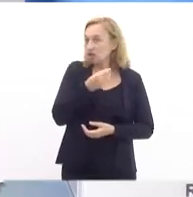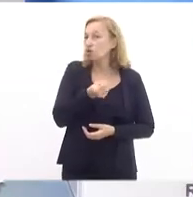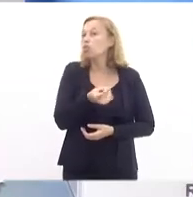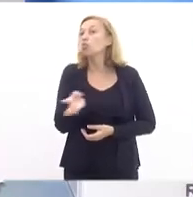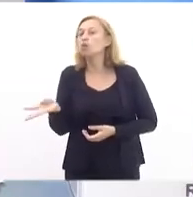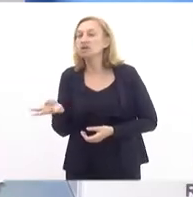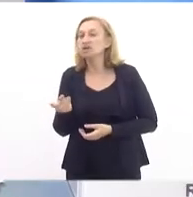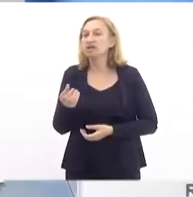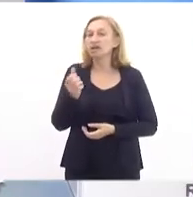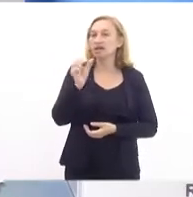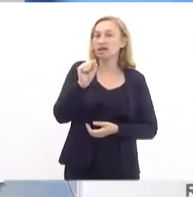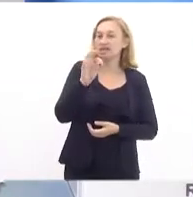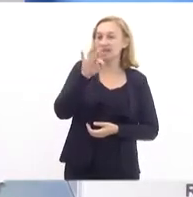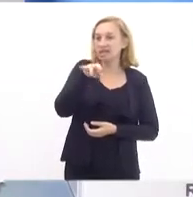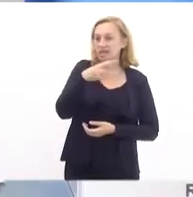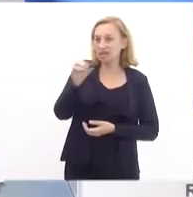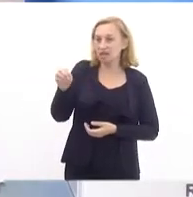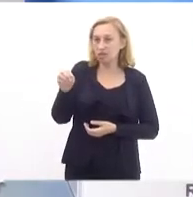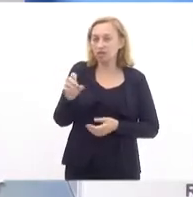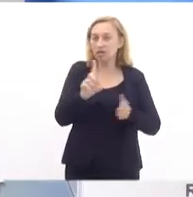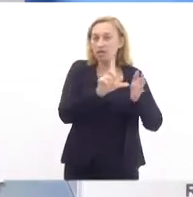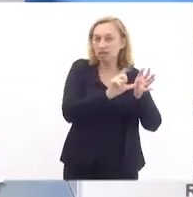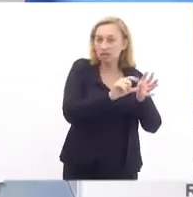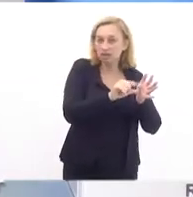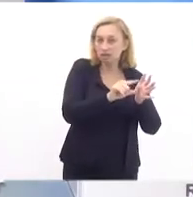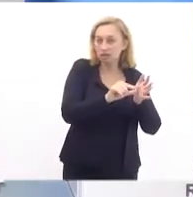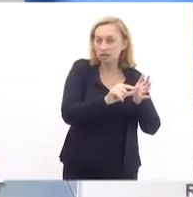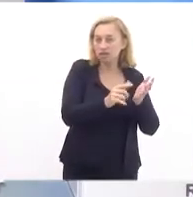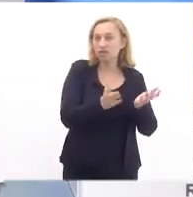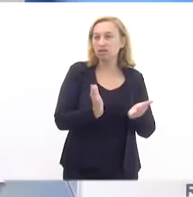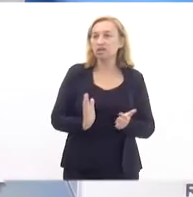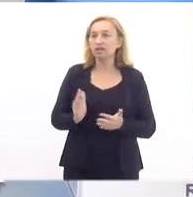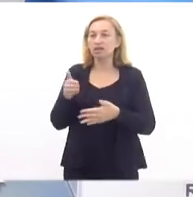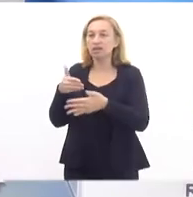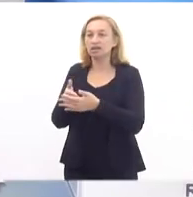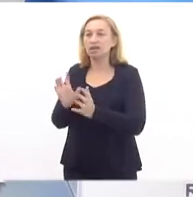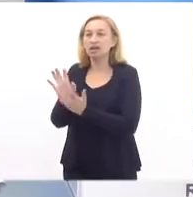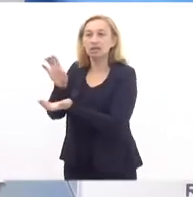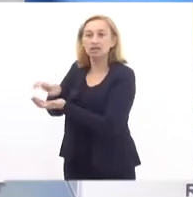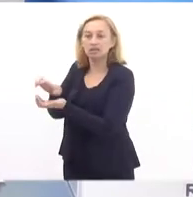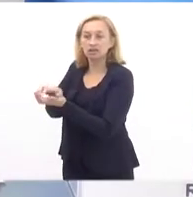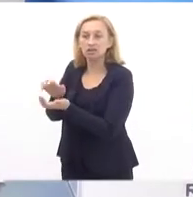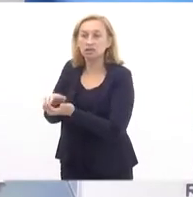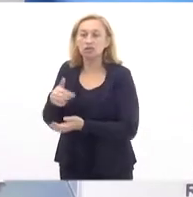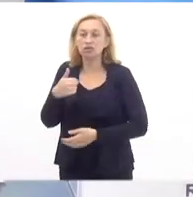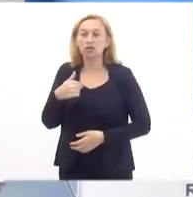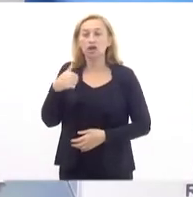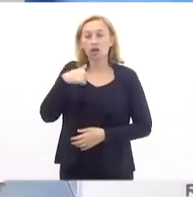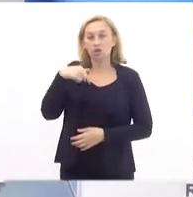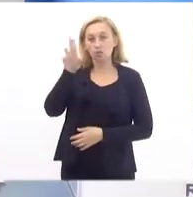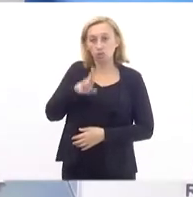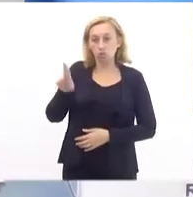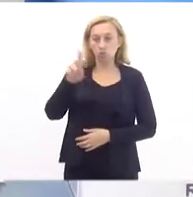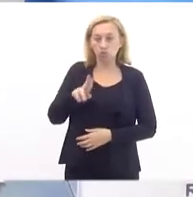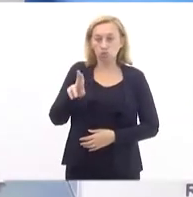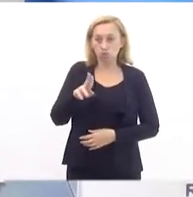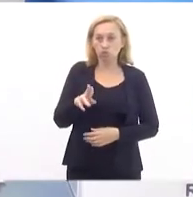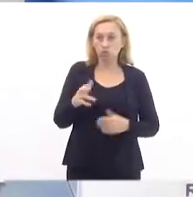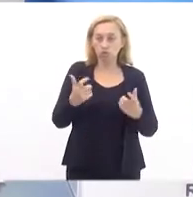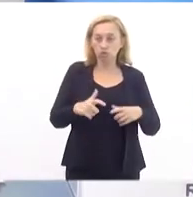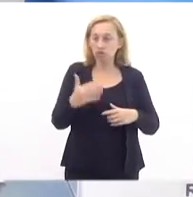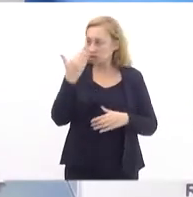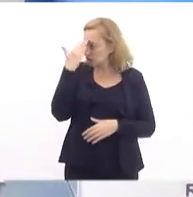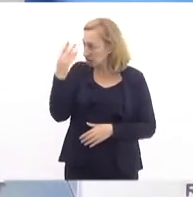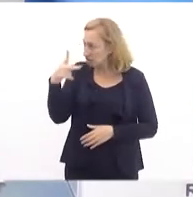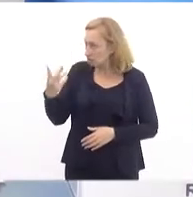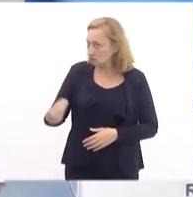de Santa Cruz até a Central são 35 estações, quanto tempo demora também sei, porque eu sou usuária do sistema. Eu queria agradecer muito a